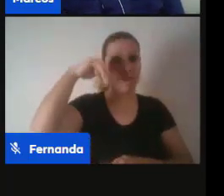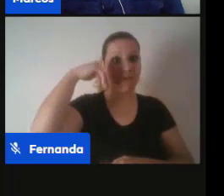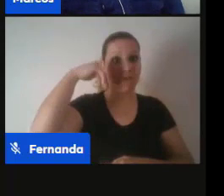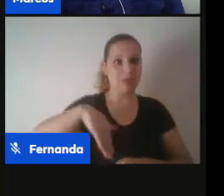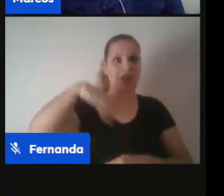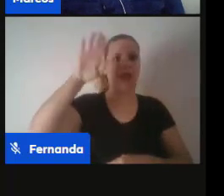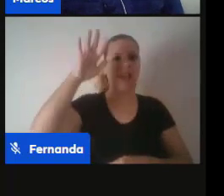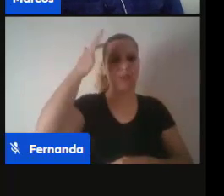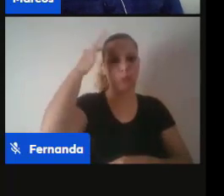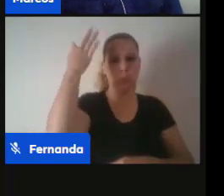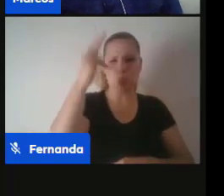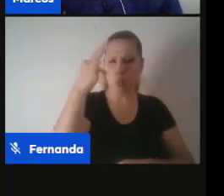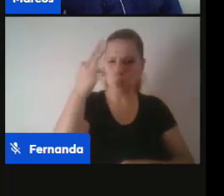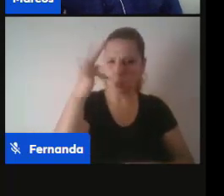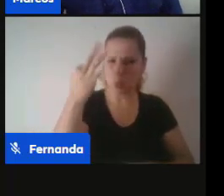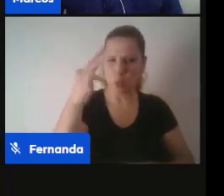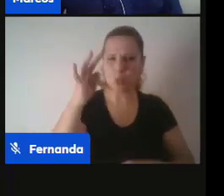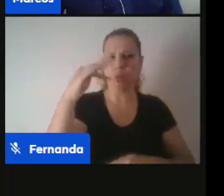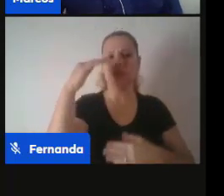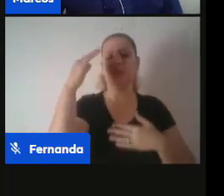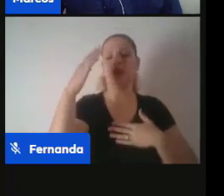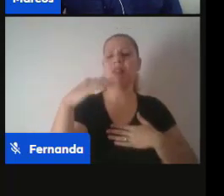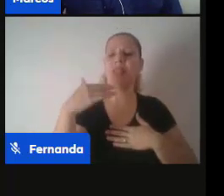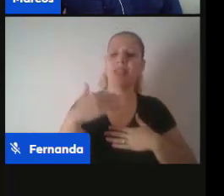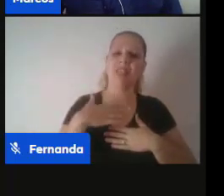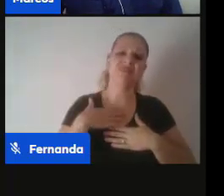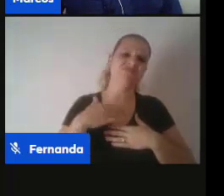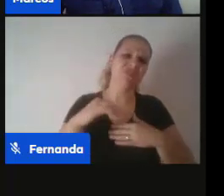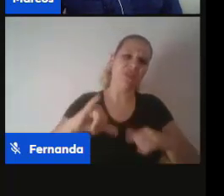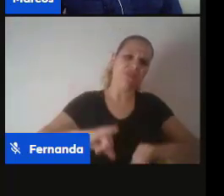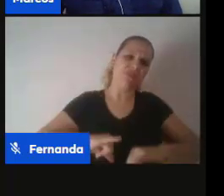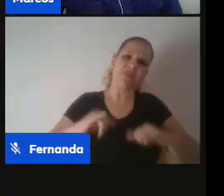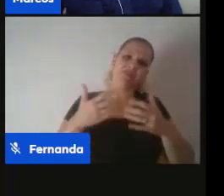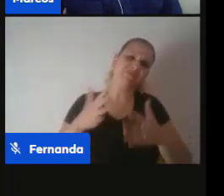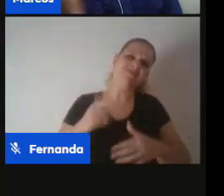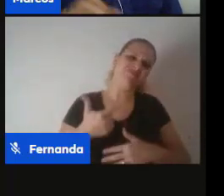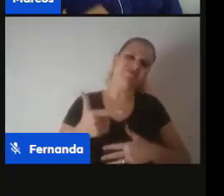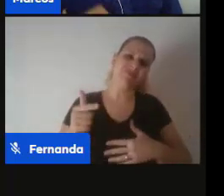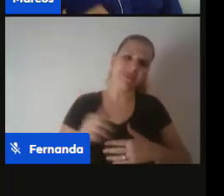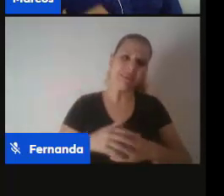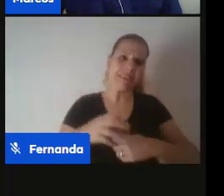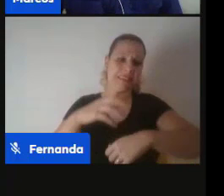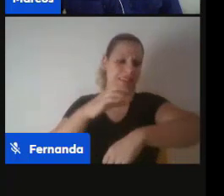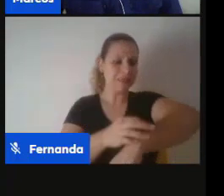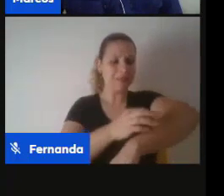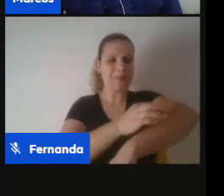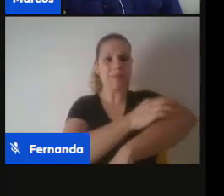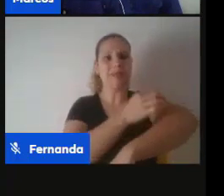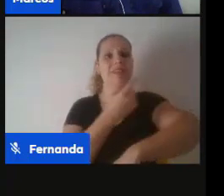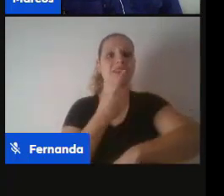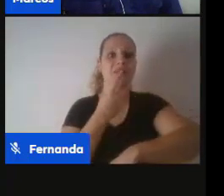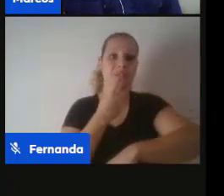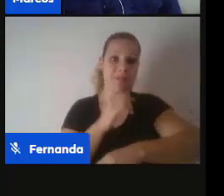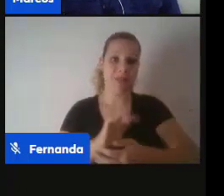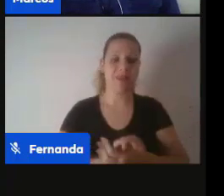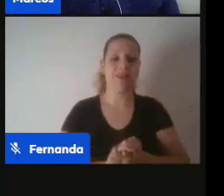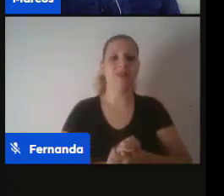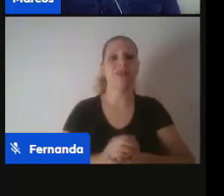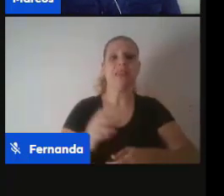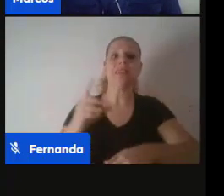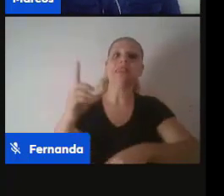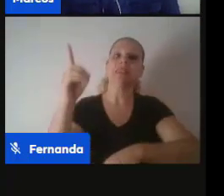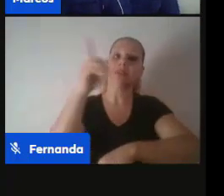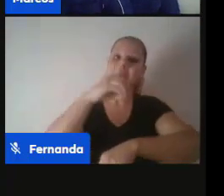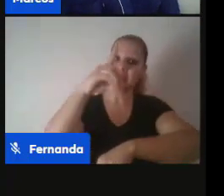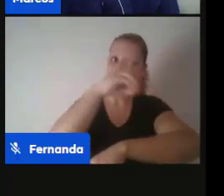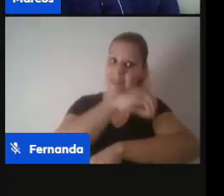dor de cabeça, dor nas articulações, fraqueza, falta de apetite, manchas avermelhadas. Tá? A dengue necessita